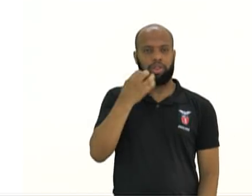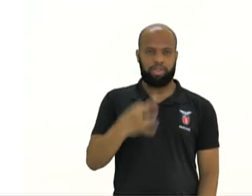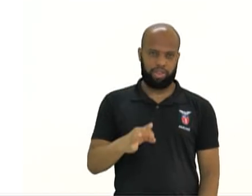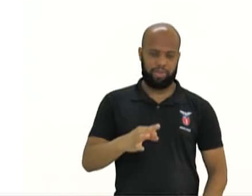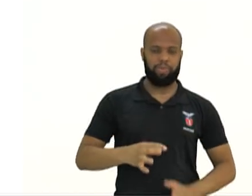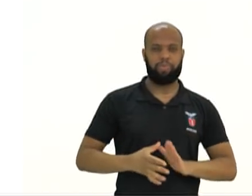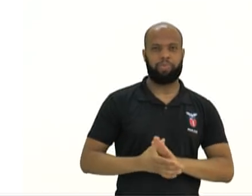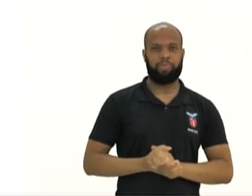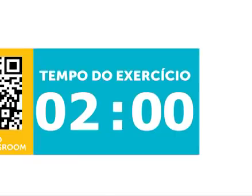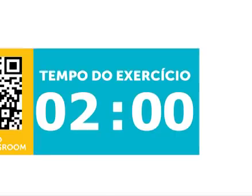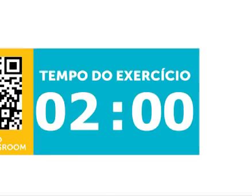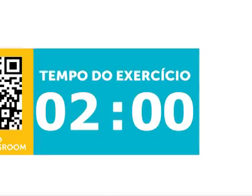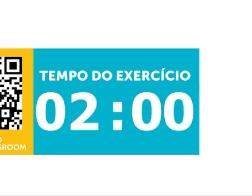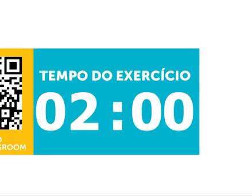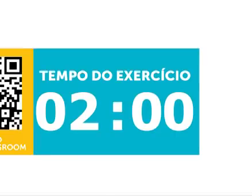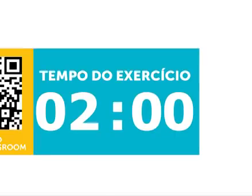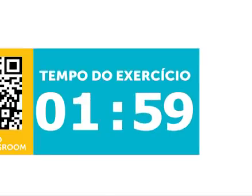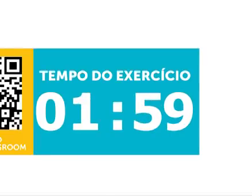tela.